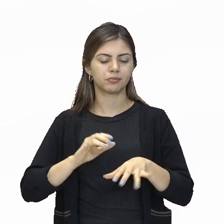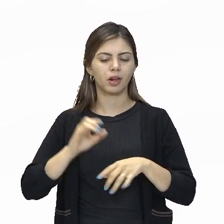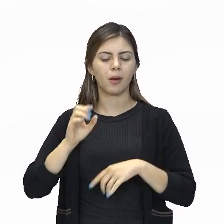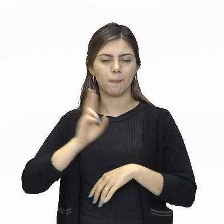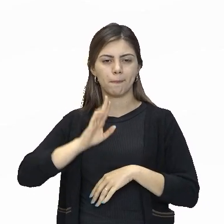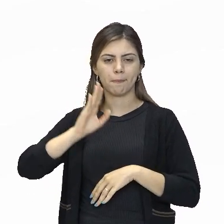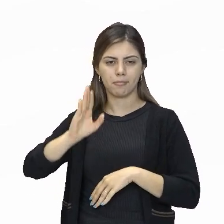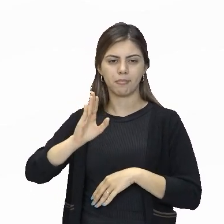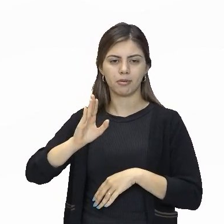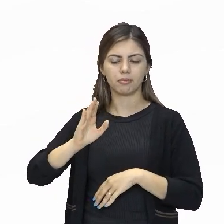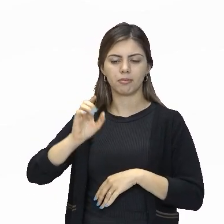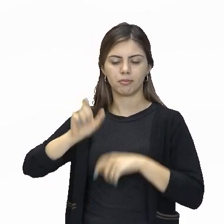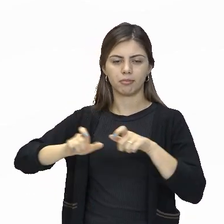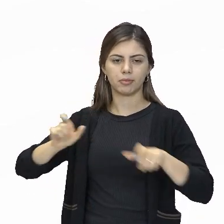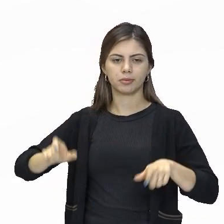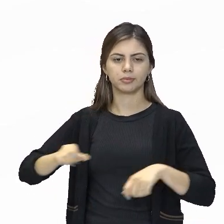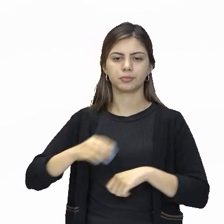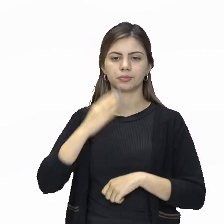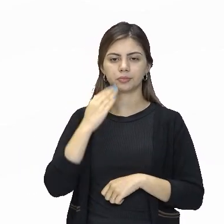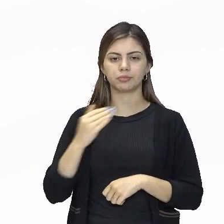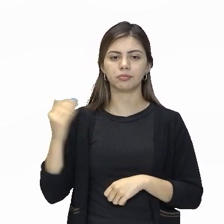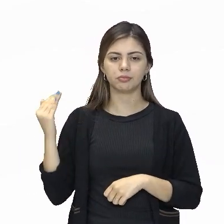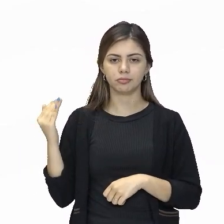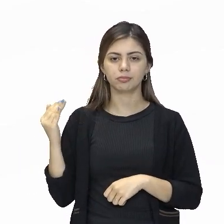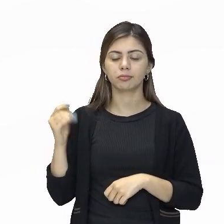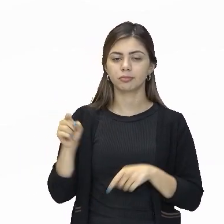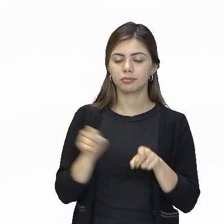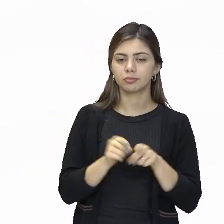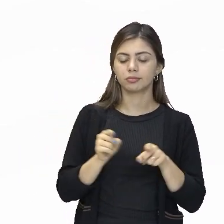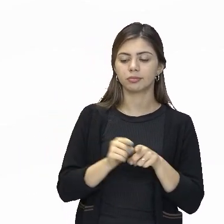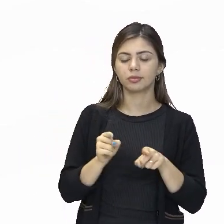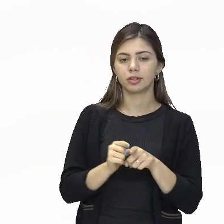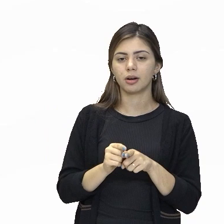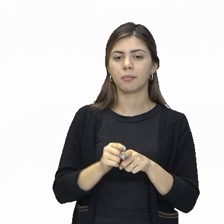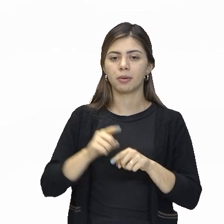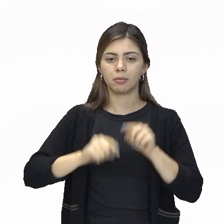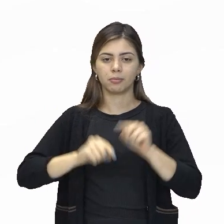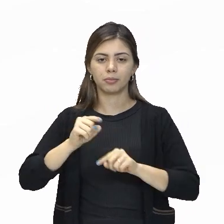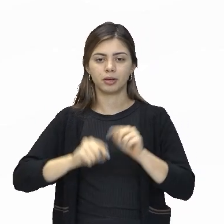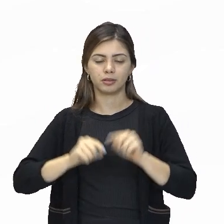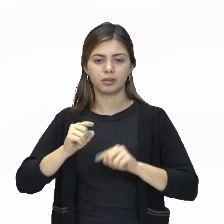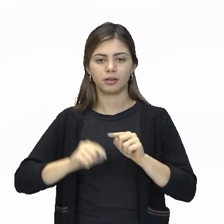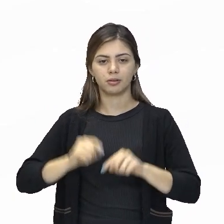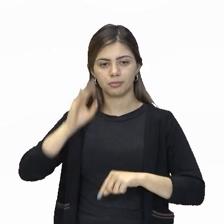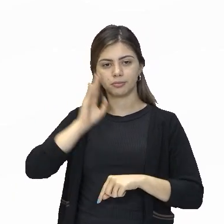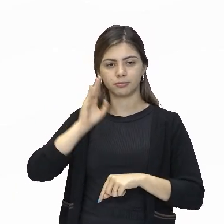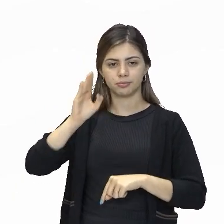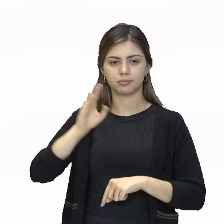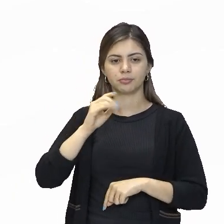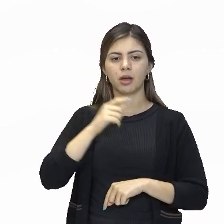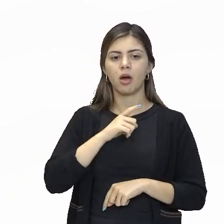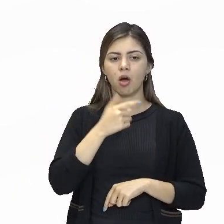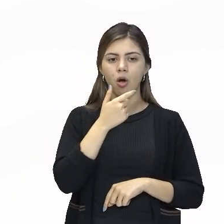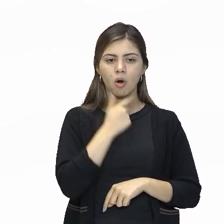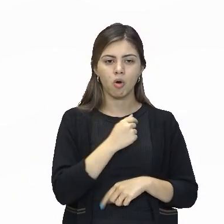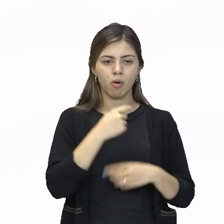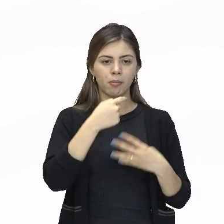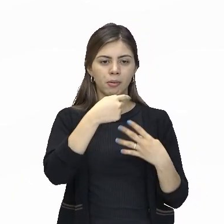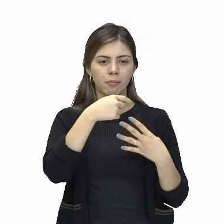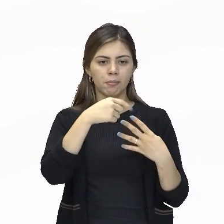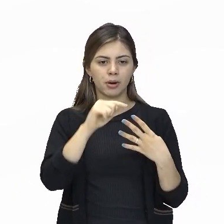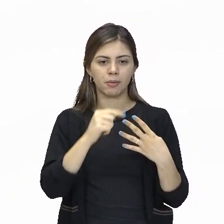autores, Euclides da Cunha, e aí a obra de destaque dele que eu trago para vocês é Os Sertões, Lima Barreto, Triste Fim de